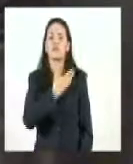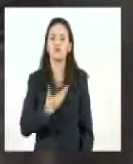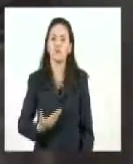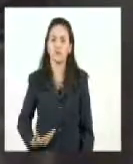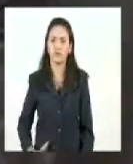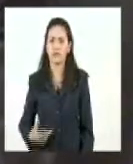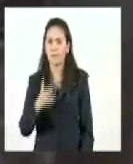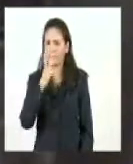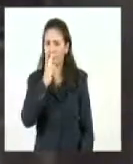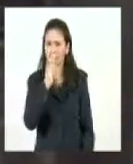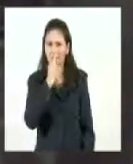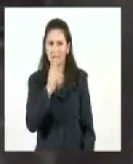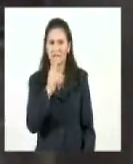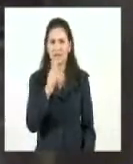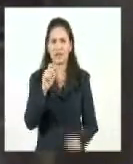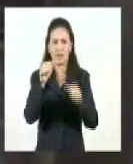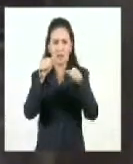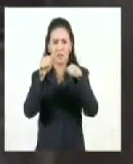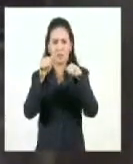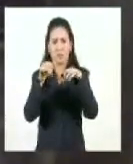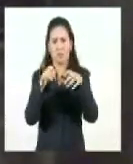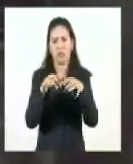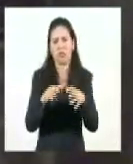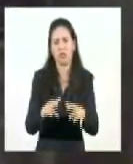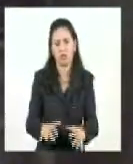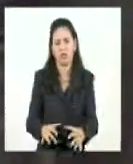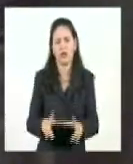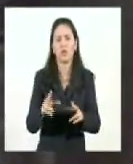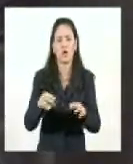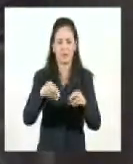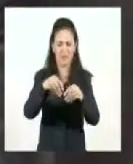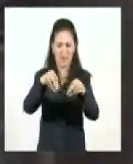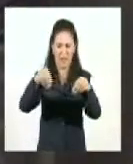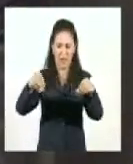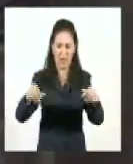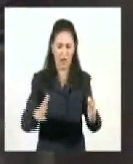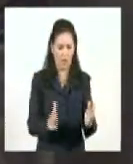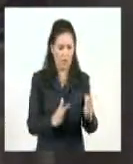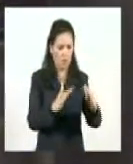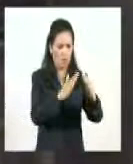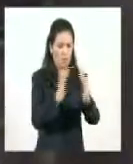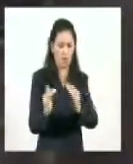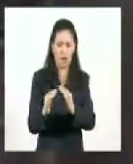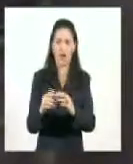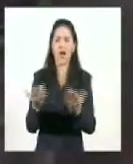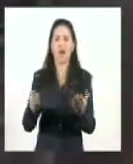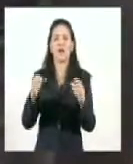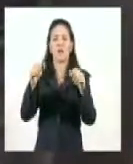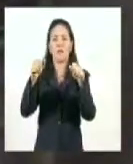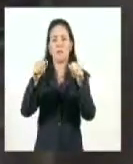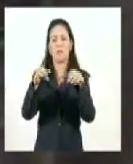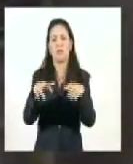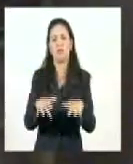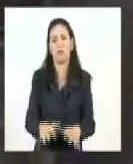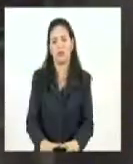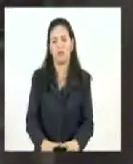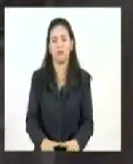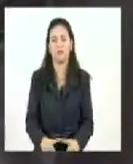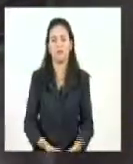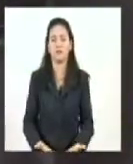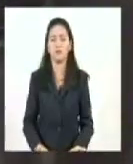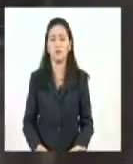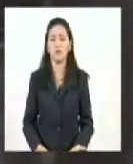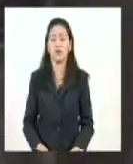parece um castelo de areia que está se desmanchando. E que isso não vai durar muito tempo. Porque não tem explicação para nada.